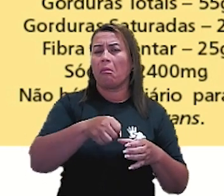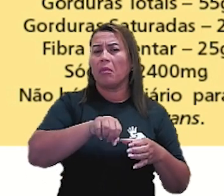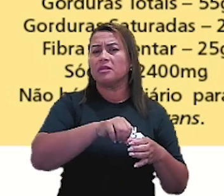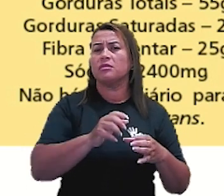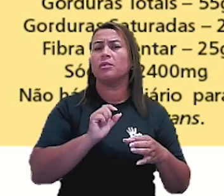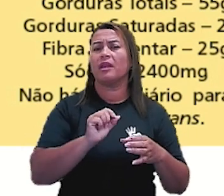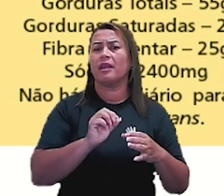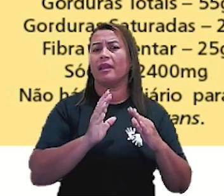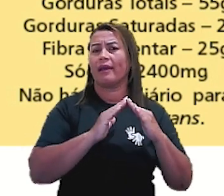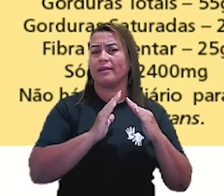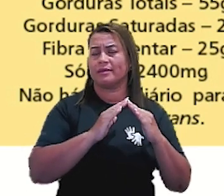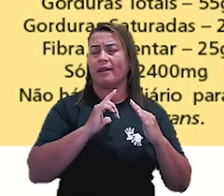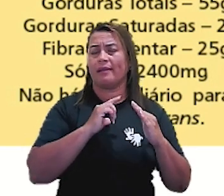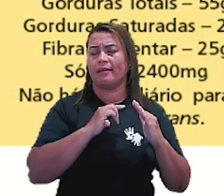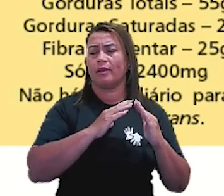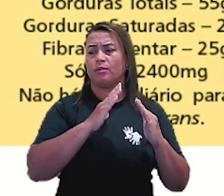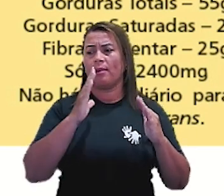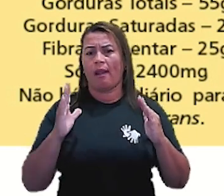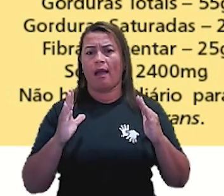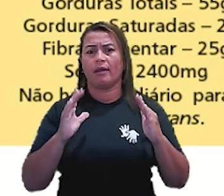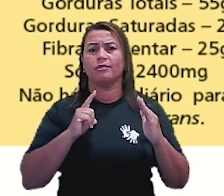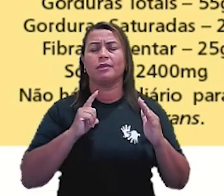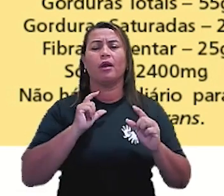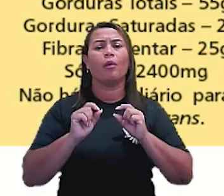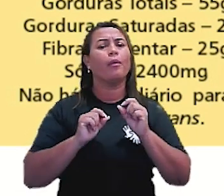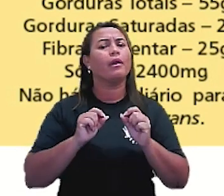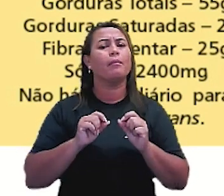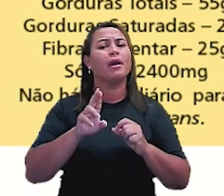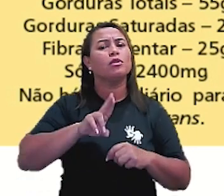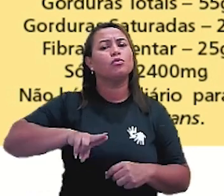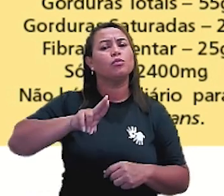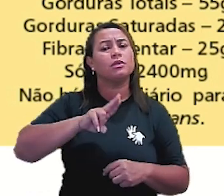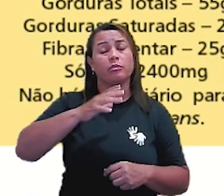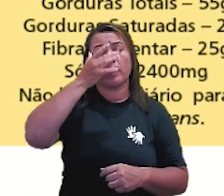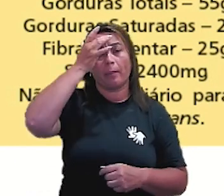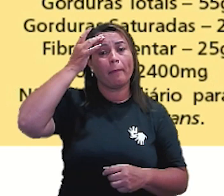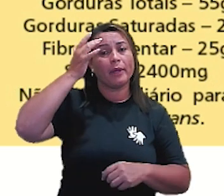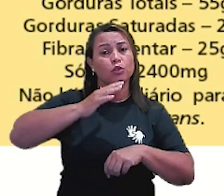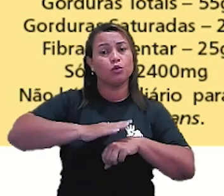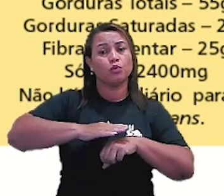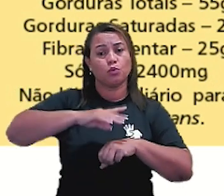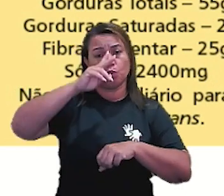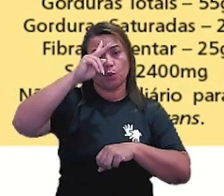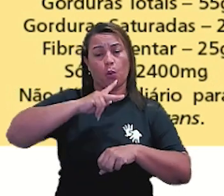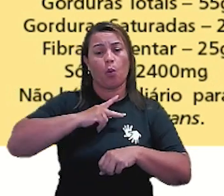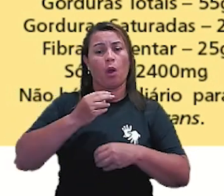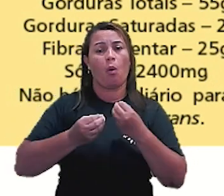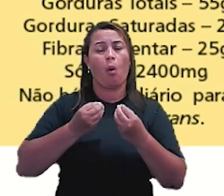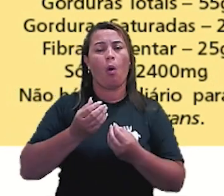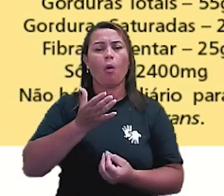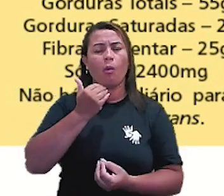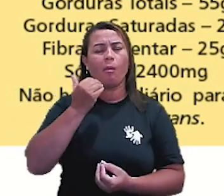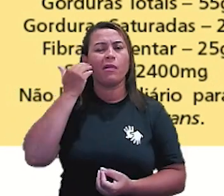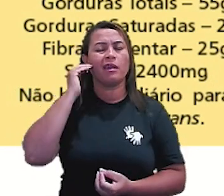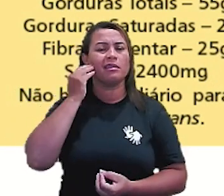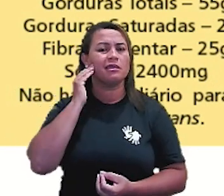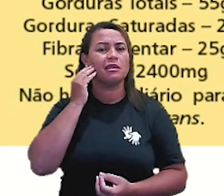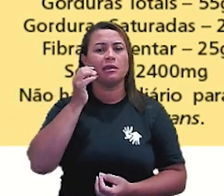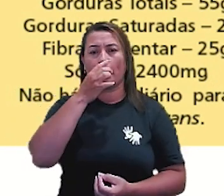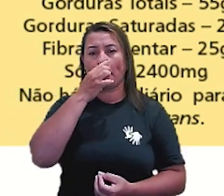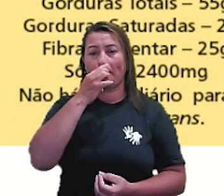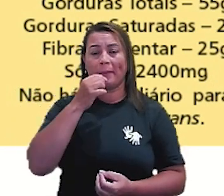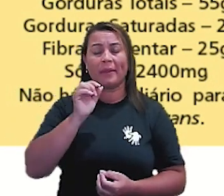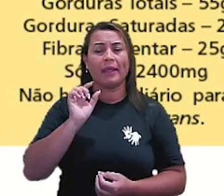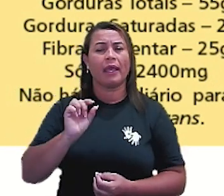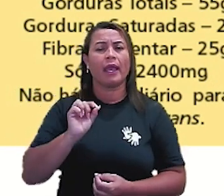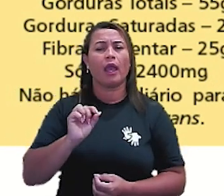se encontra do lado da porção, né? E é mais utilizada pelo consumidor, né? Fica mais fácil do consumidor entender, né, que aquele